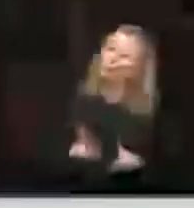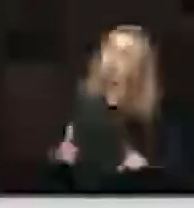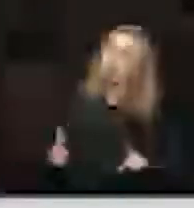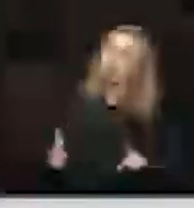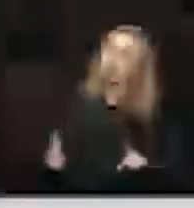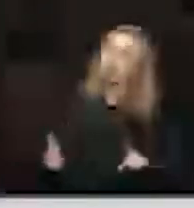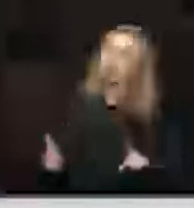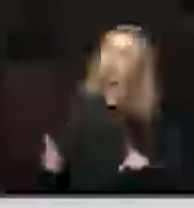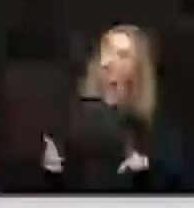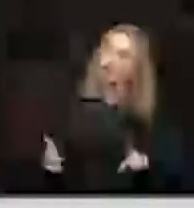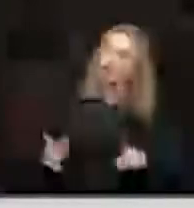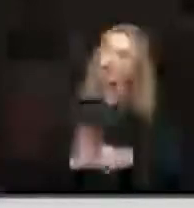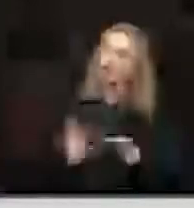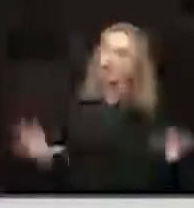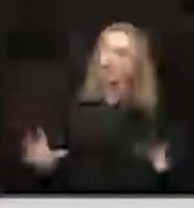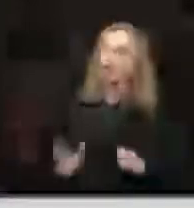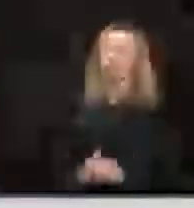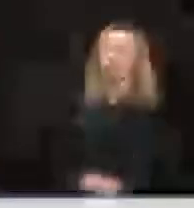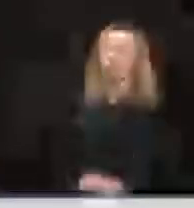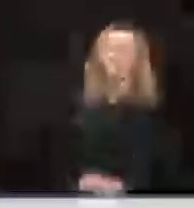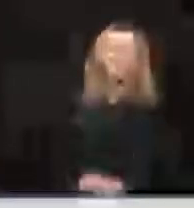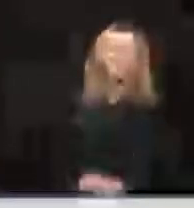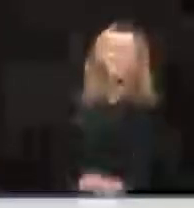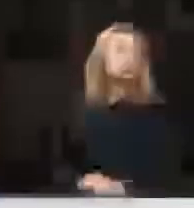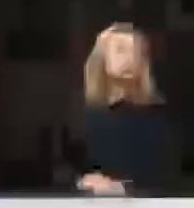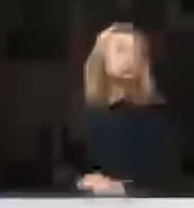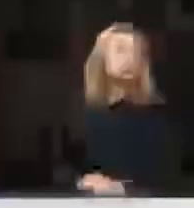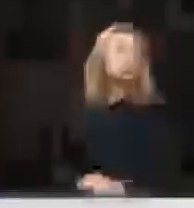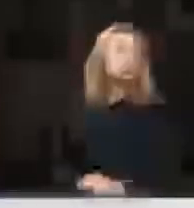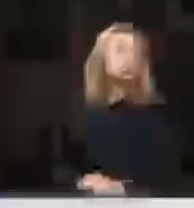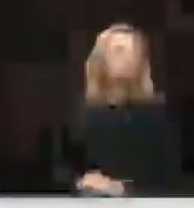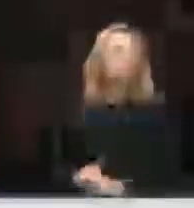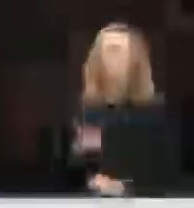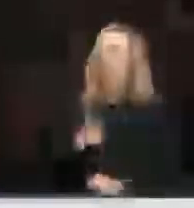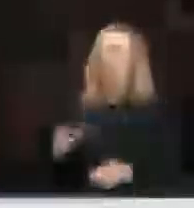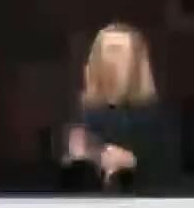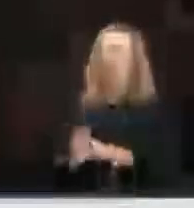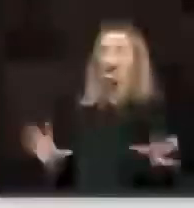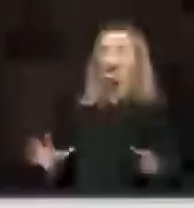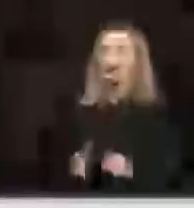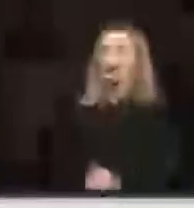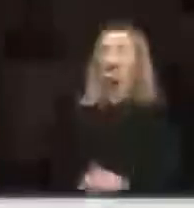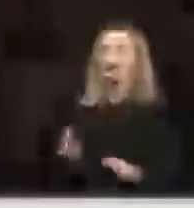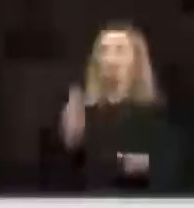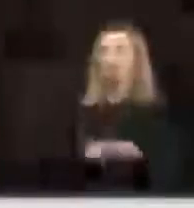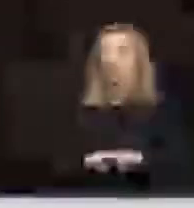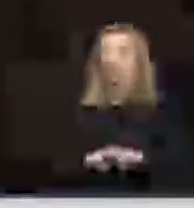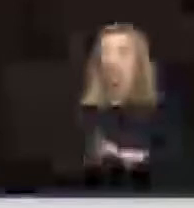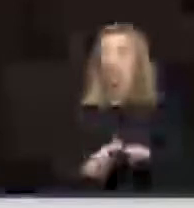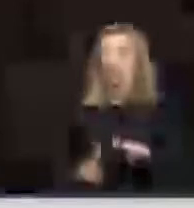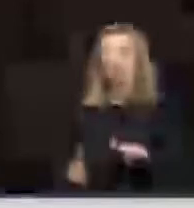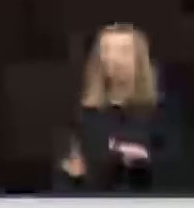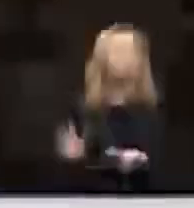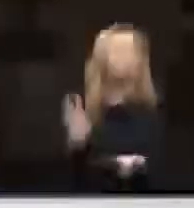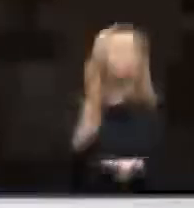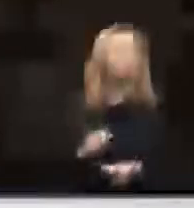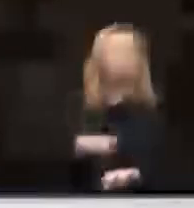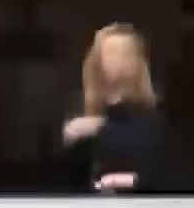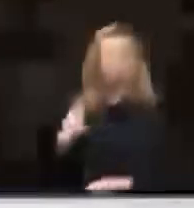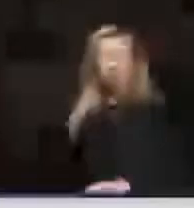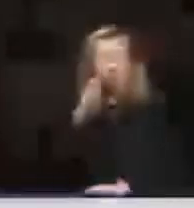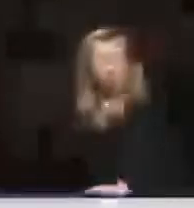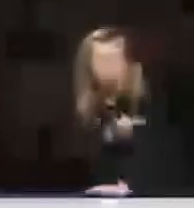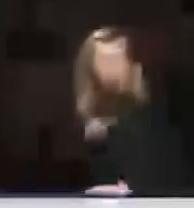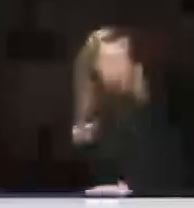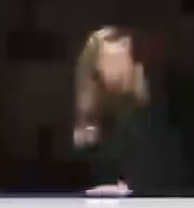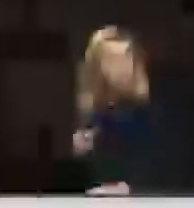liberdade. Não há reserva legal. Eles estão presos provisoriamente. Nós temos aqui,